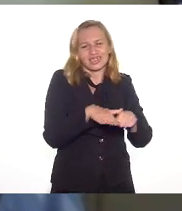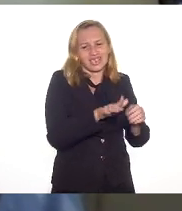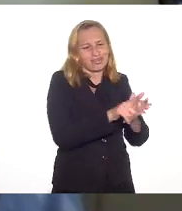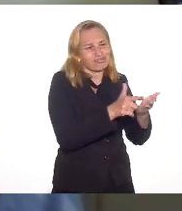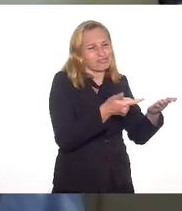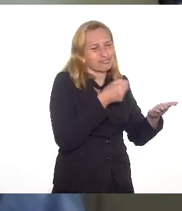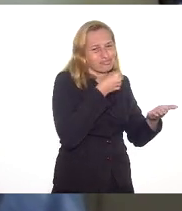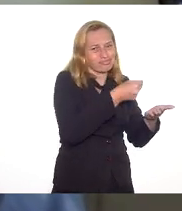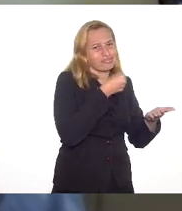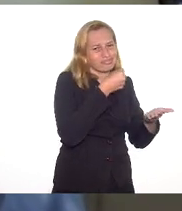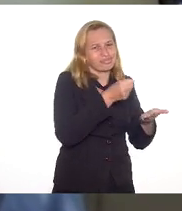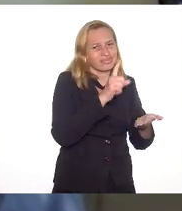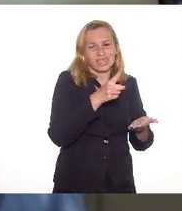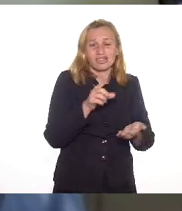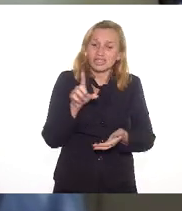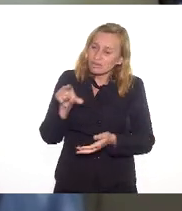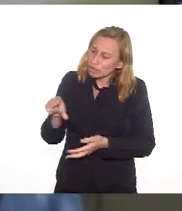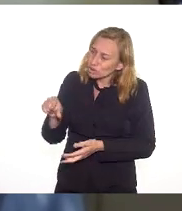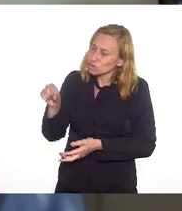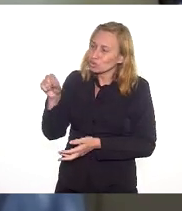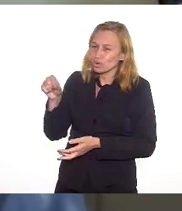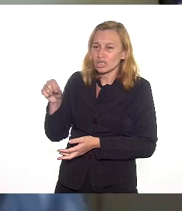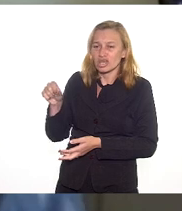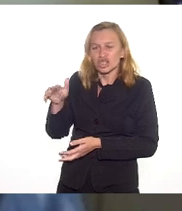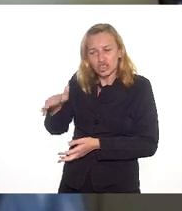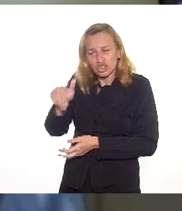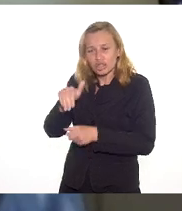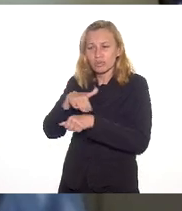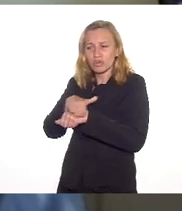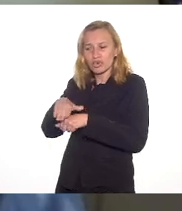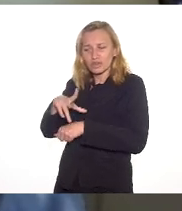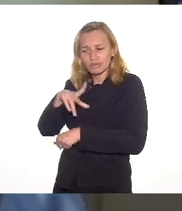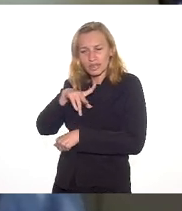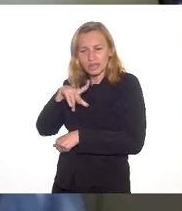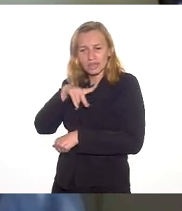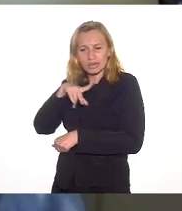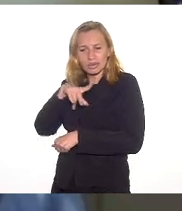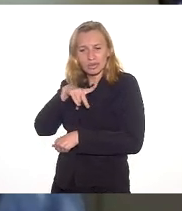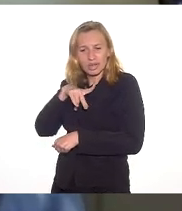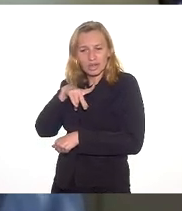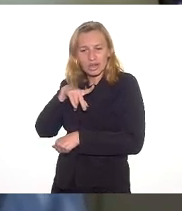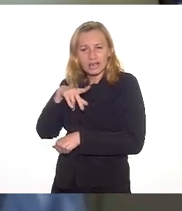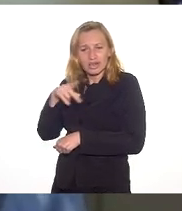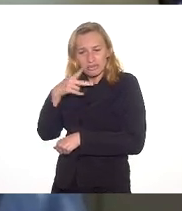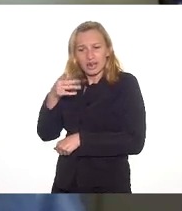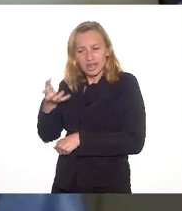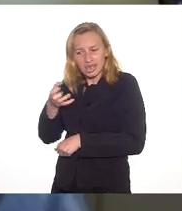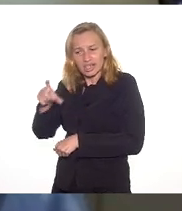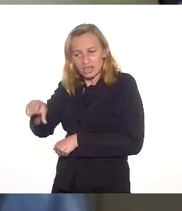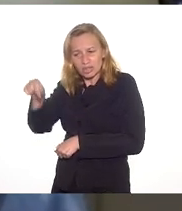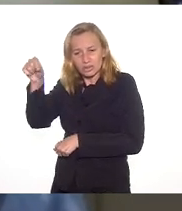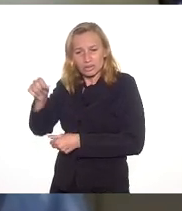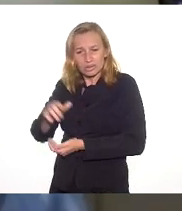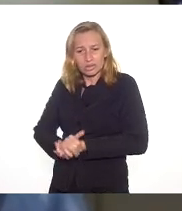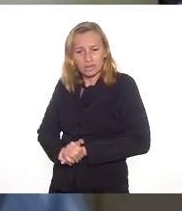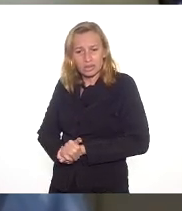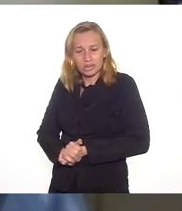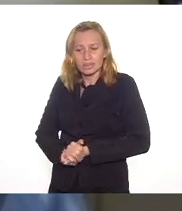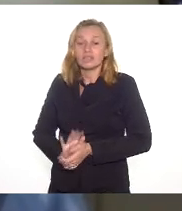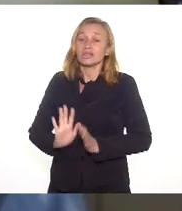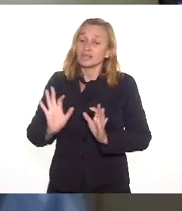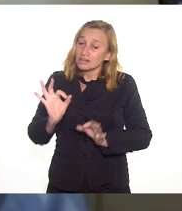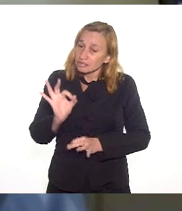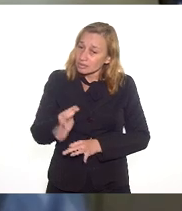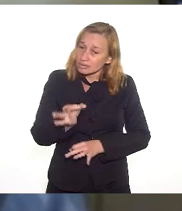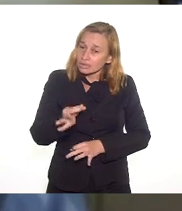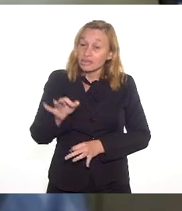Quer nomear alguém secretário? Chama, conversa e diz que quer nomeá-lo. E